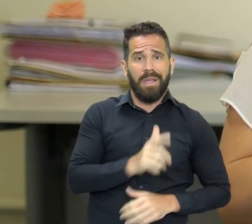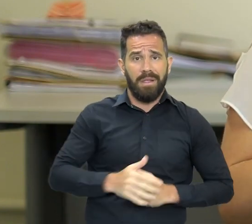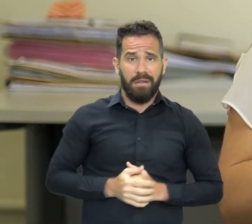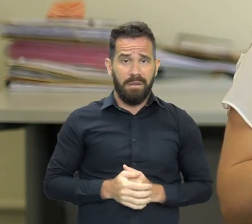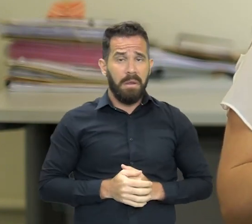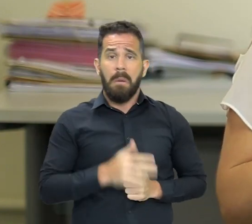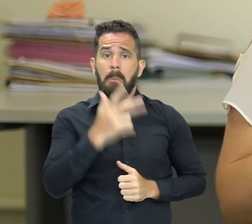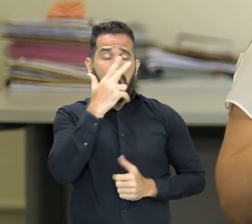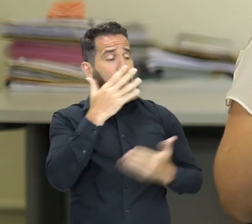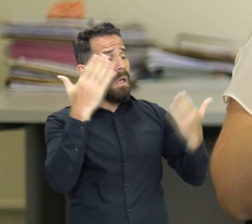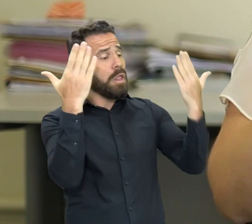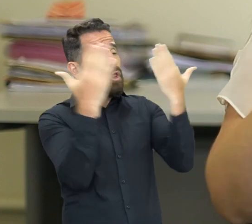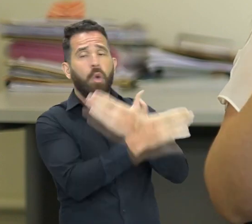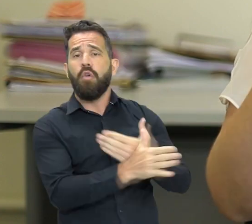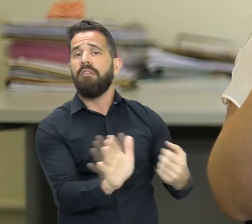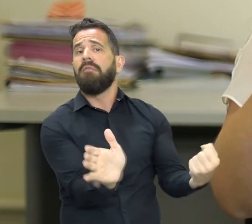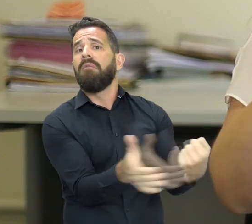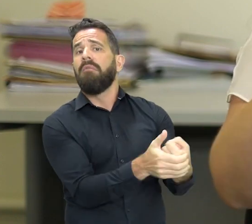e que eles ficam